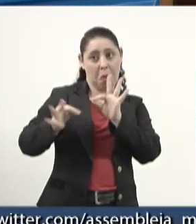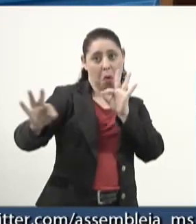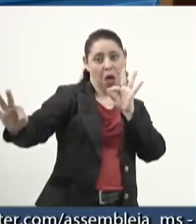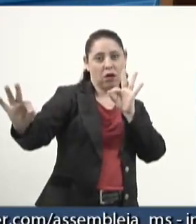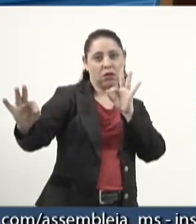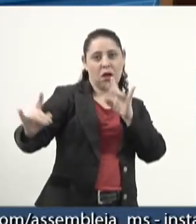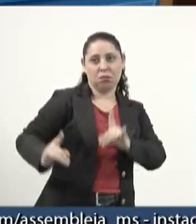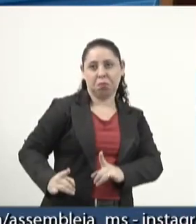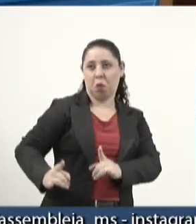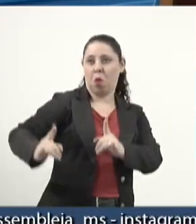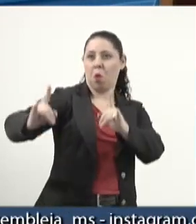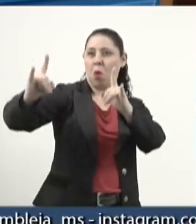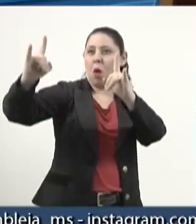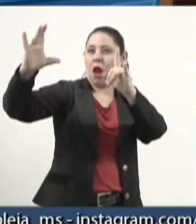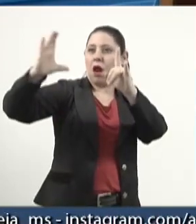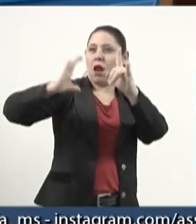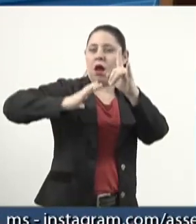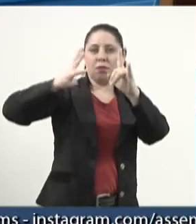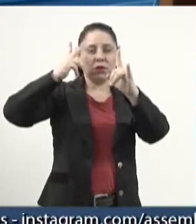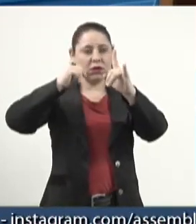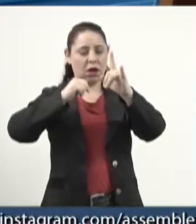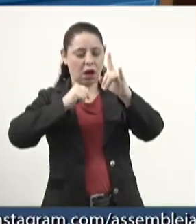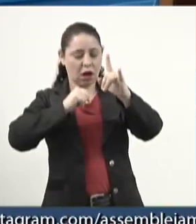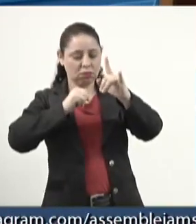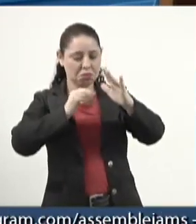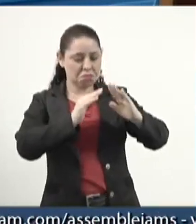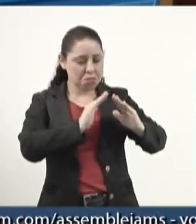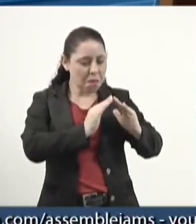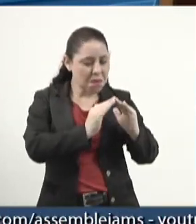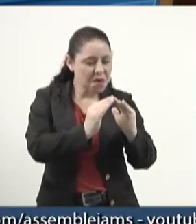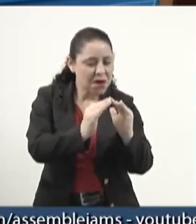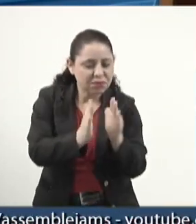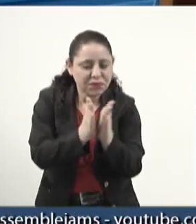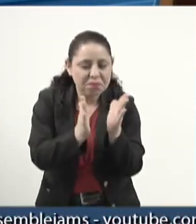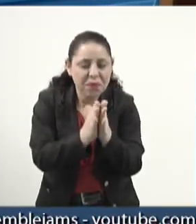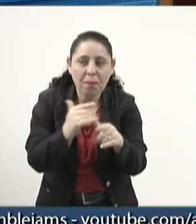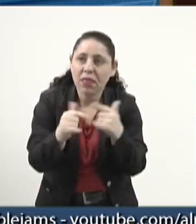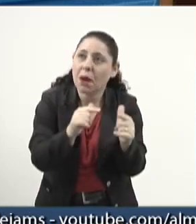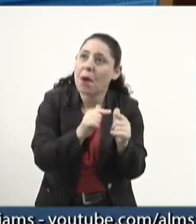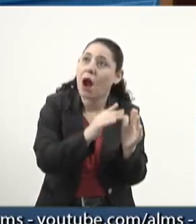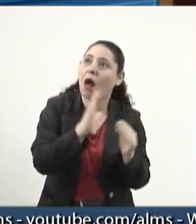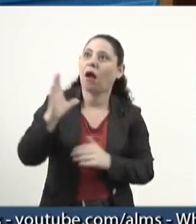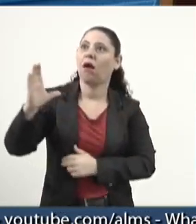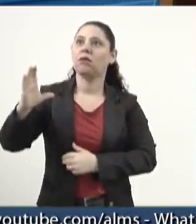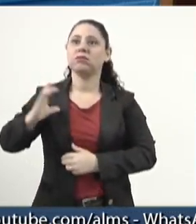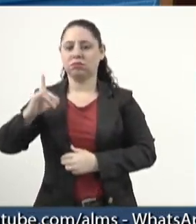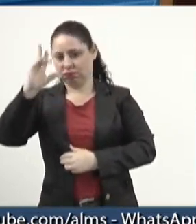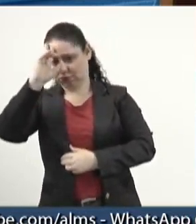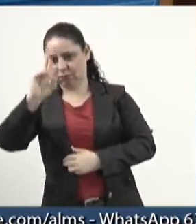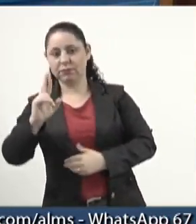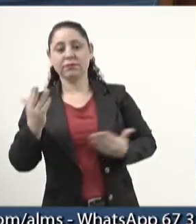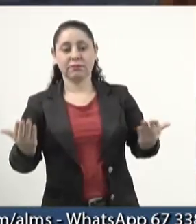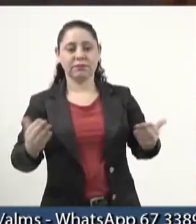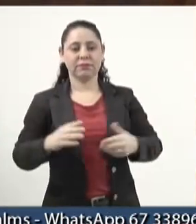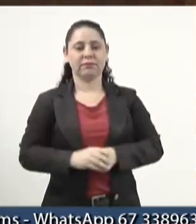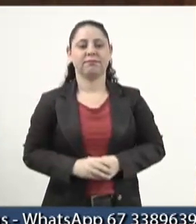sobrado, suntuosos, quem mora na beira e morre, coitadinho do pobre que trabalha para os ricos.